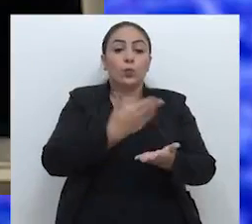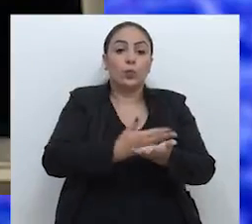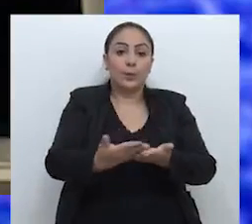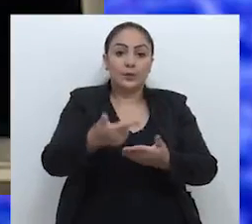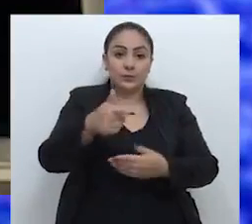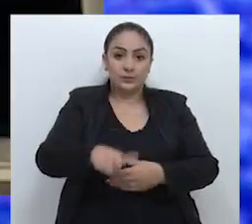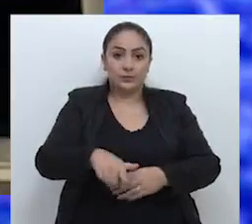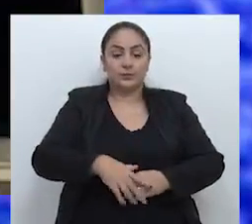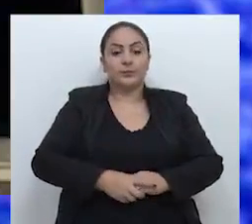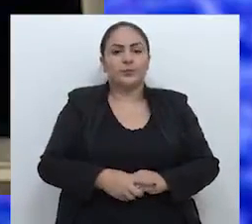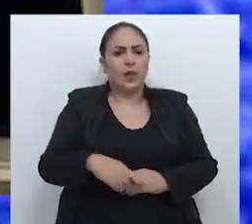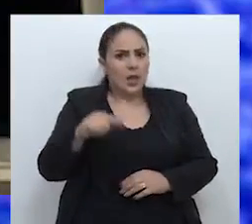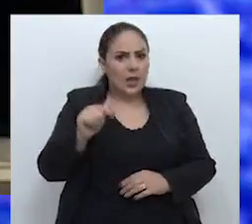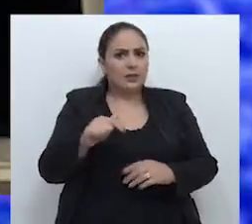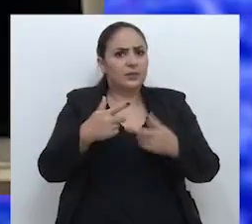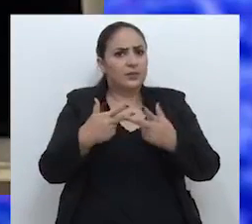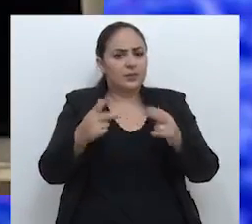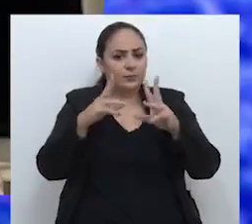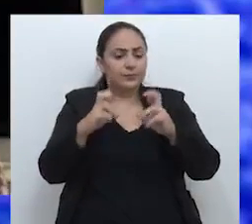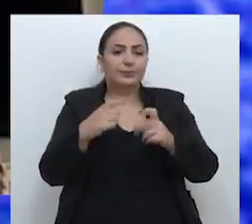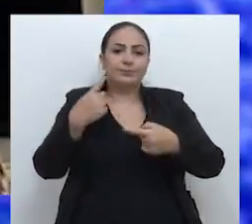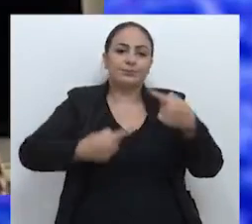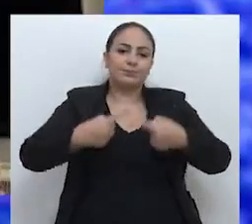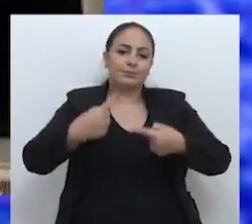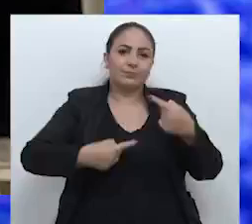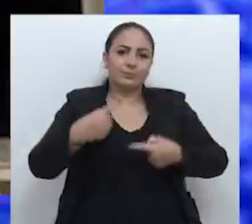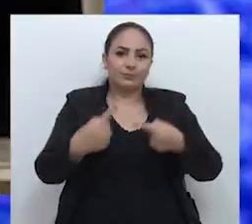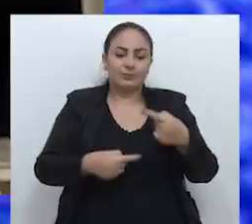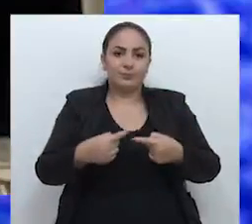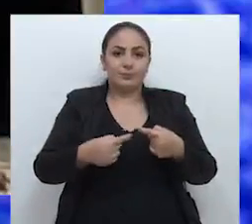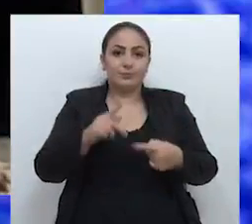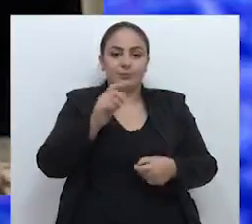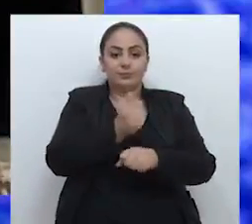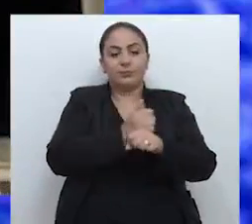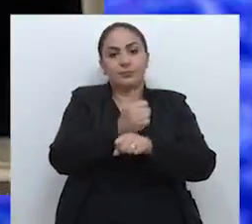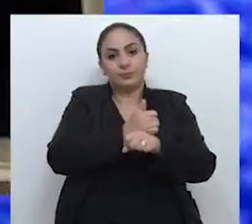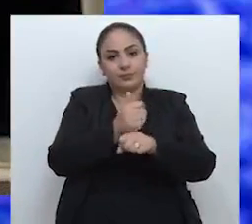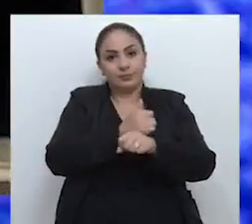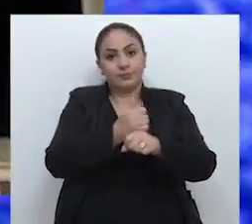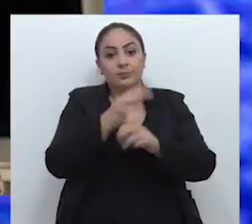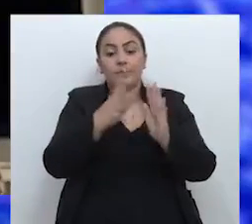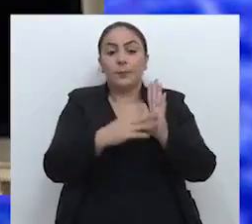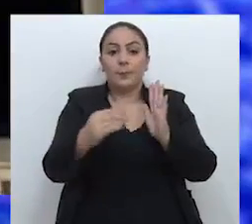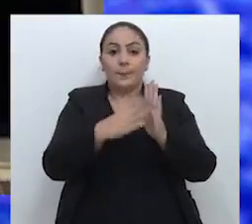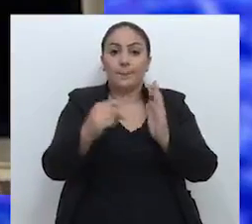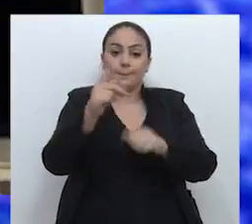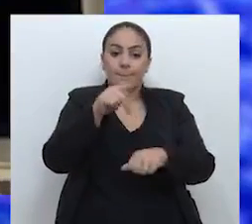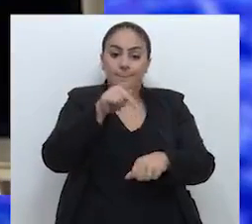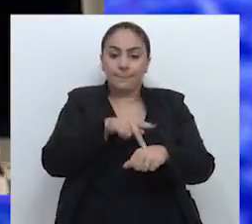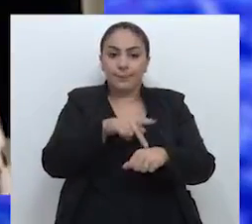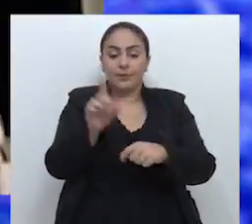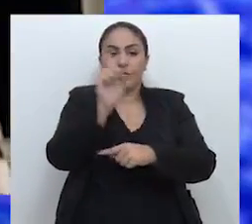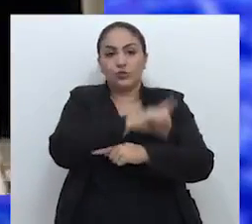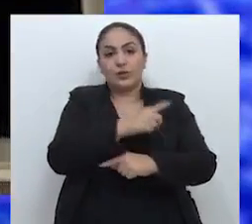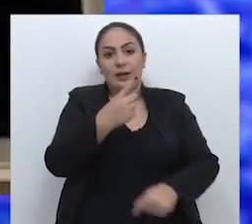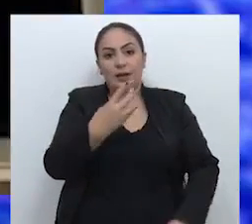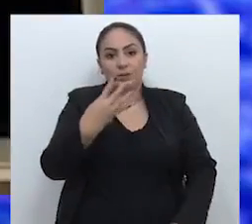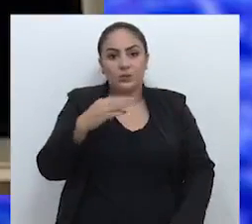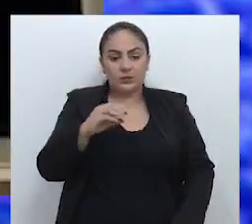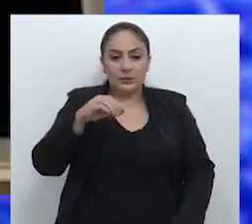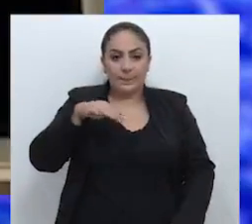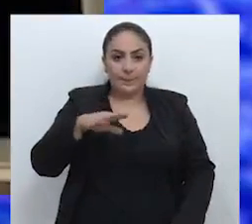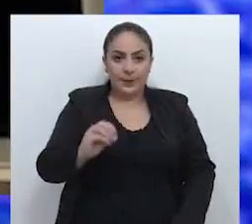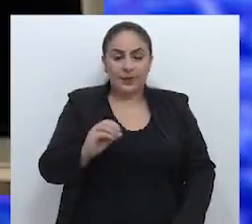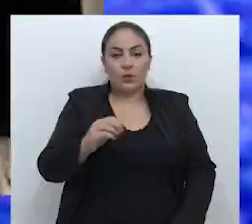começo? Essa abordagem será discutida com os profissionais que são referência no país no dia